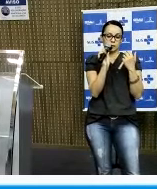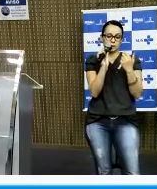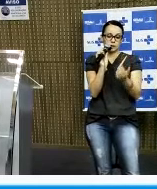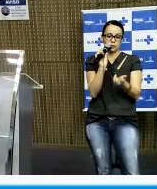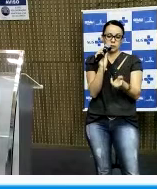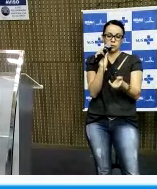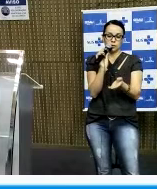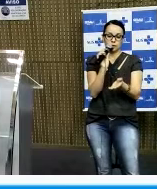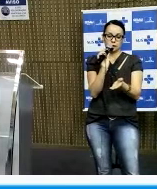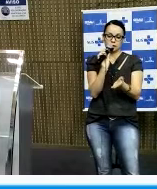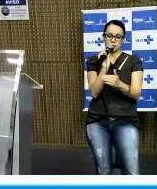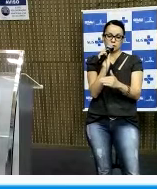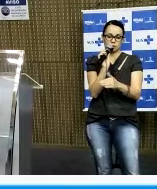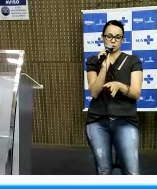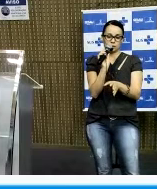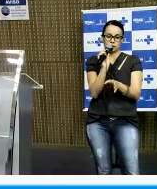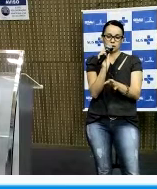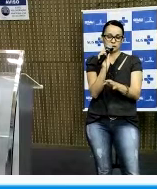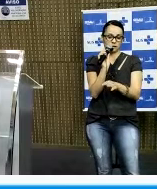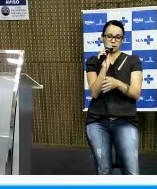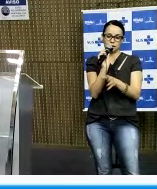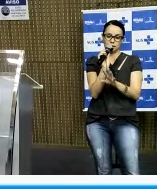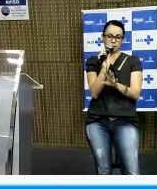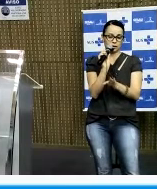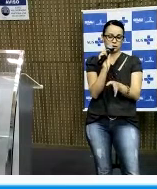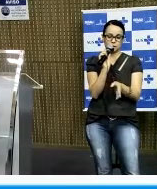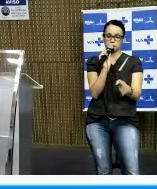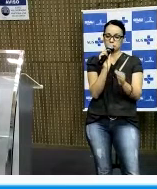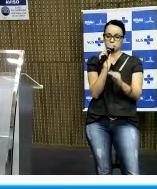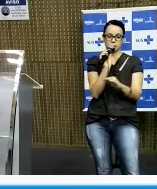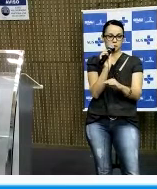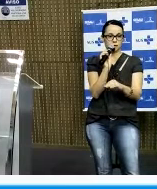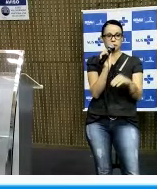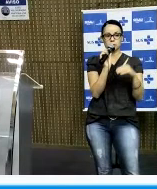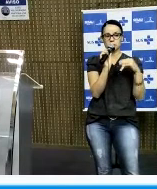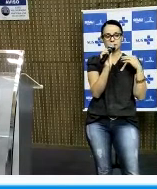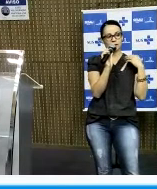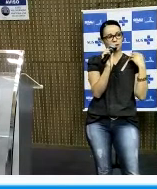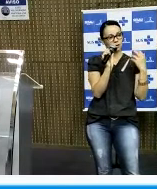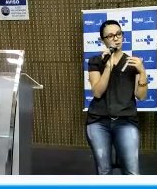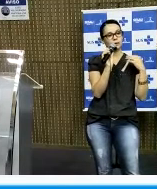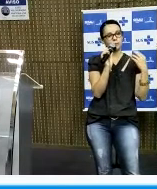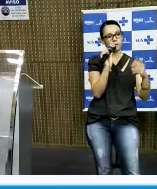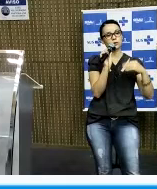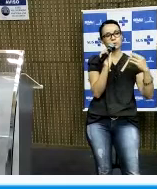mesma coisa o percentual de cura, né, dos casos novos de hanseníase, tanto 2020 como 2021, são pacientes que